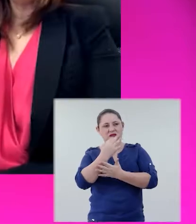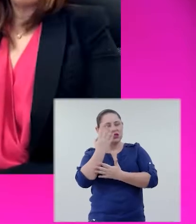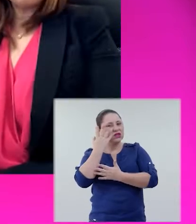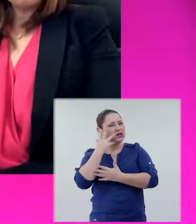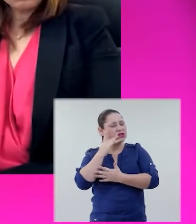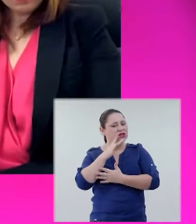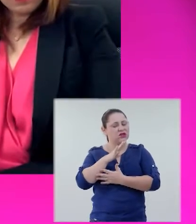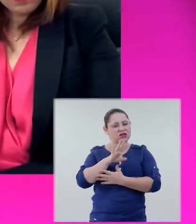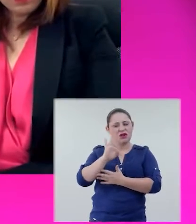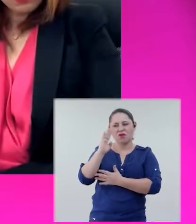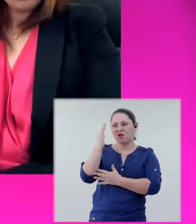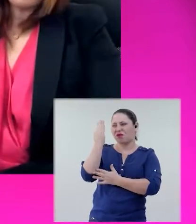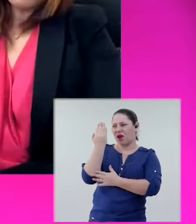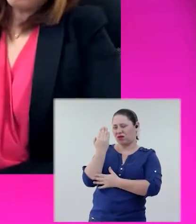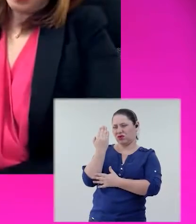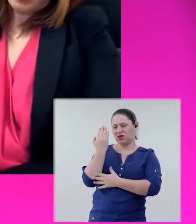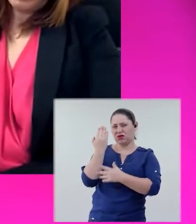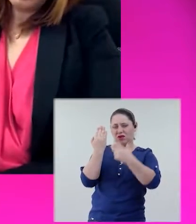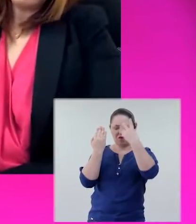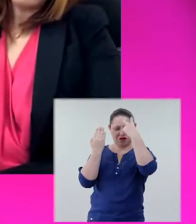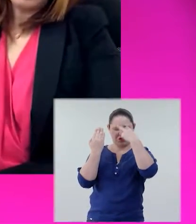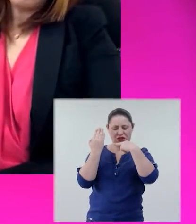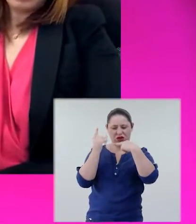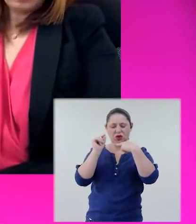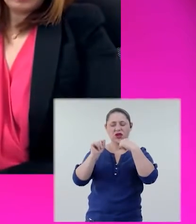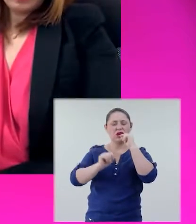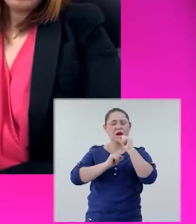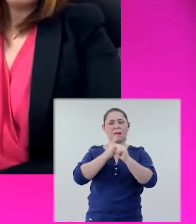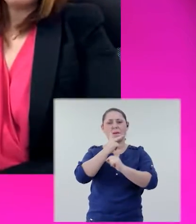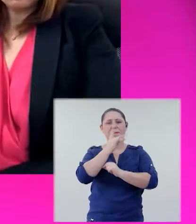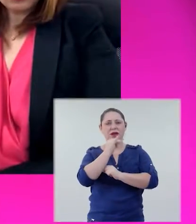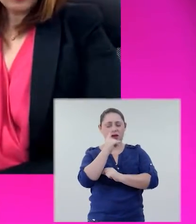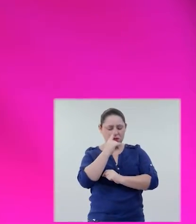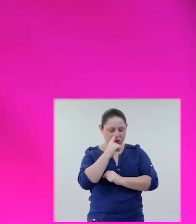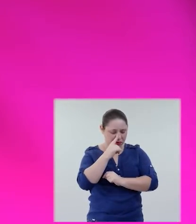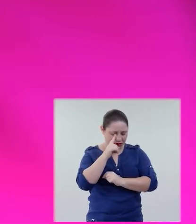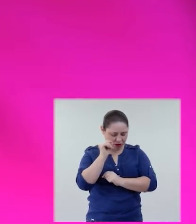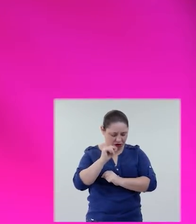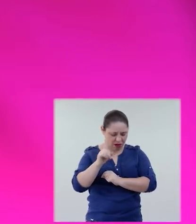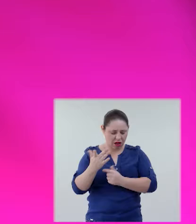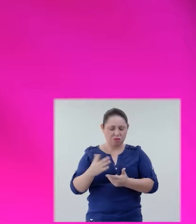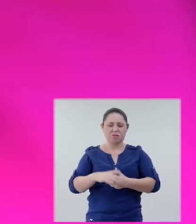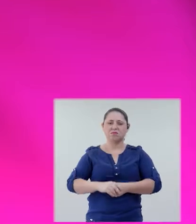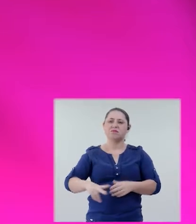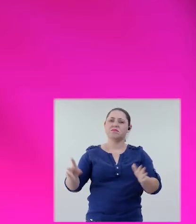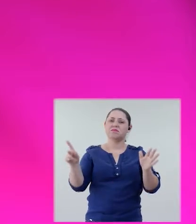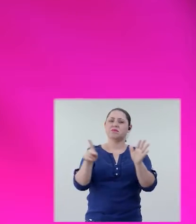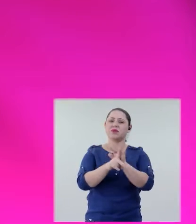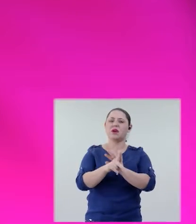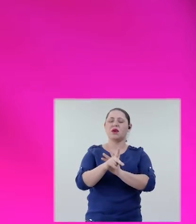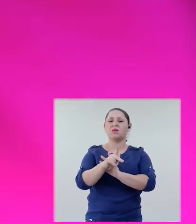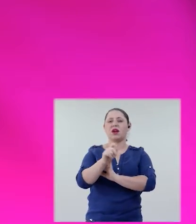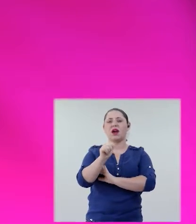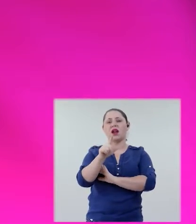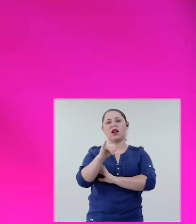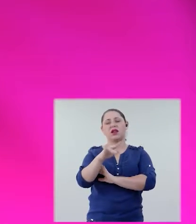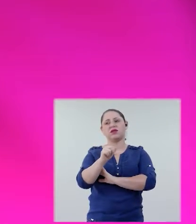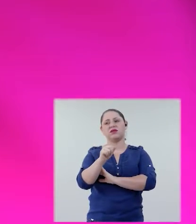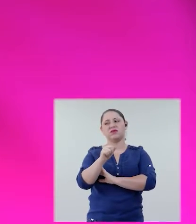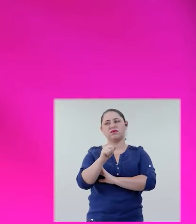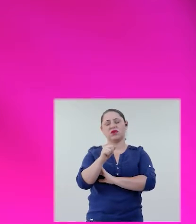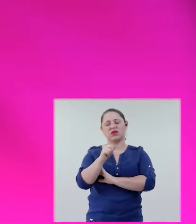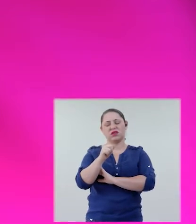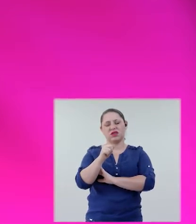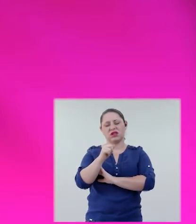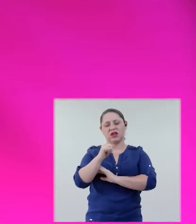uma ideia falsa do que é o pai e do que é a mãe. Isso se chama alienação parental. Isso vai adoecendo